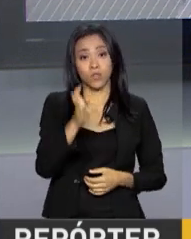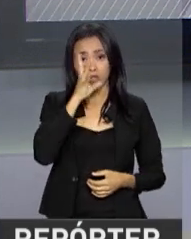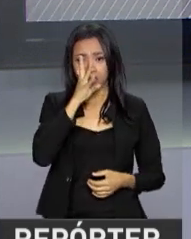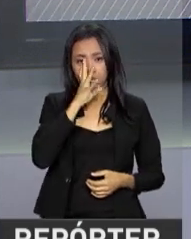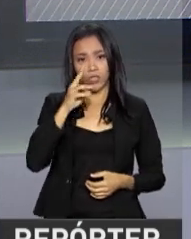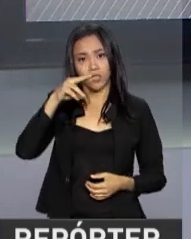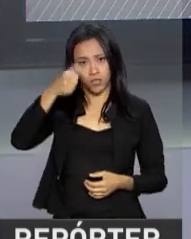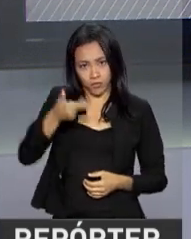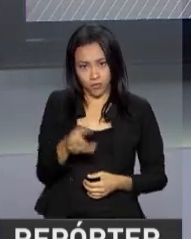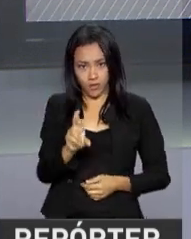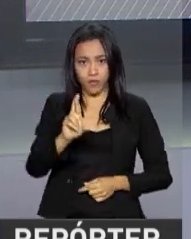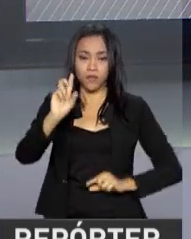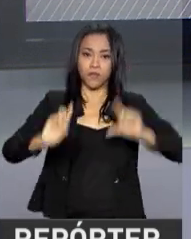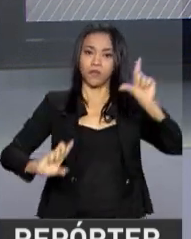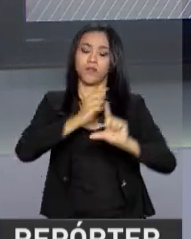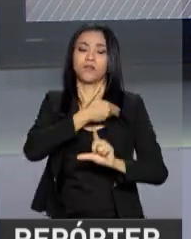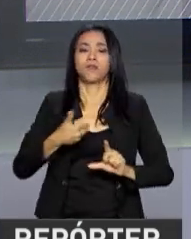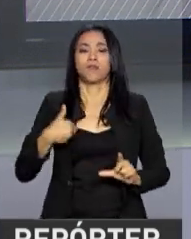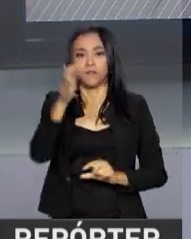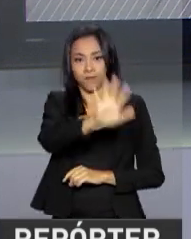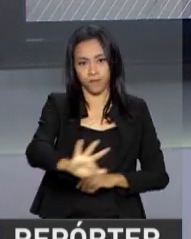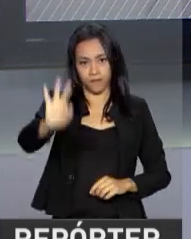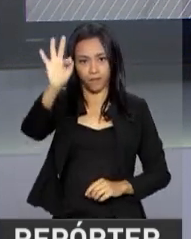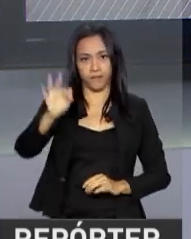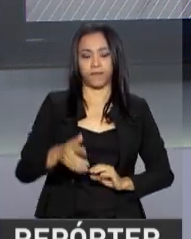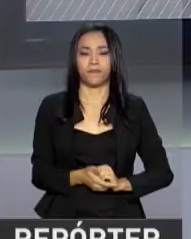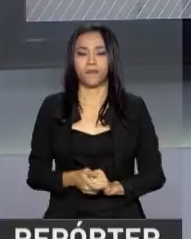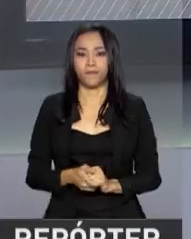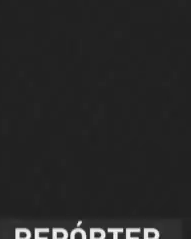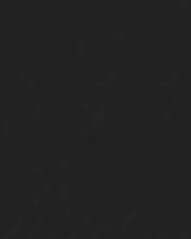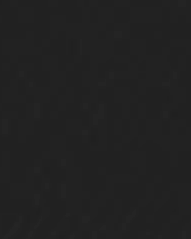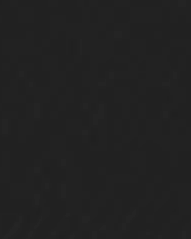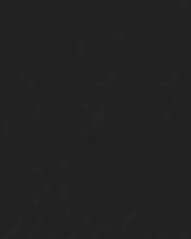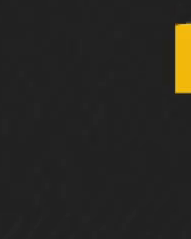continue com a gente na nbr a tv do governo federal